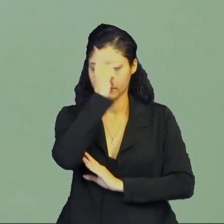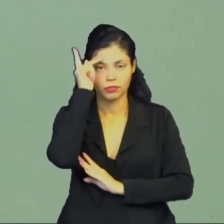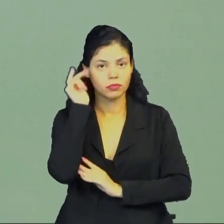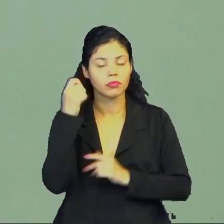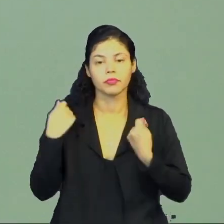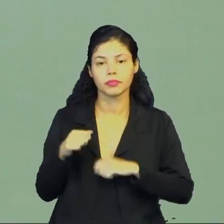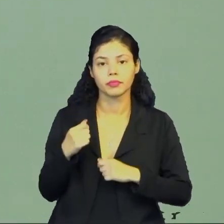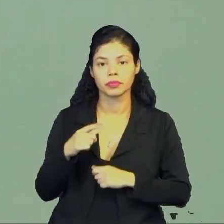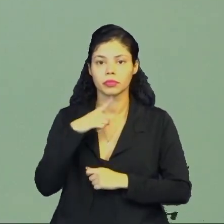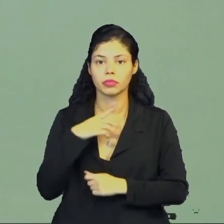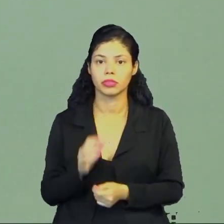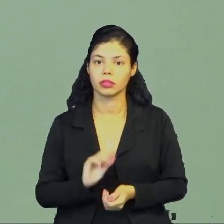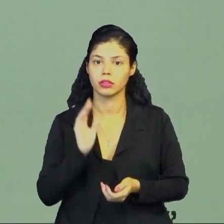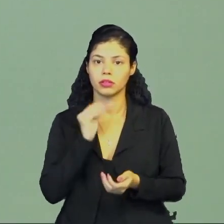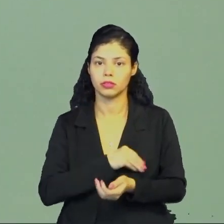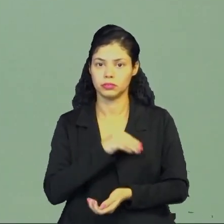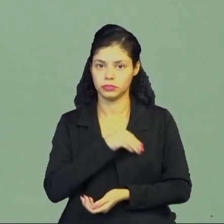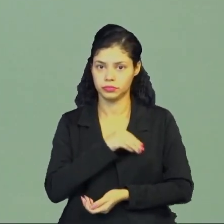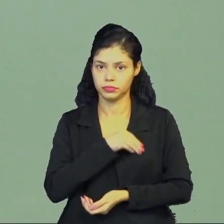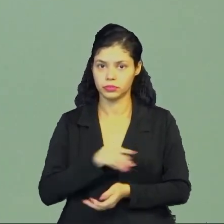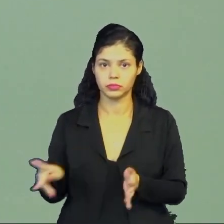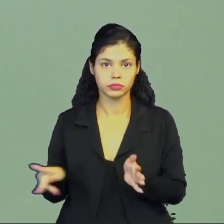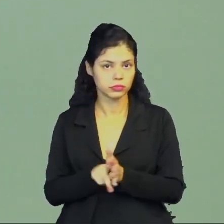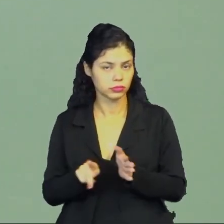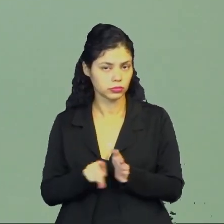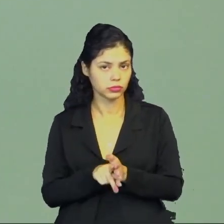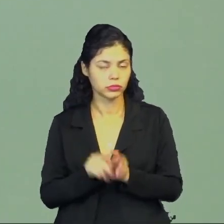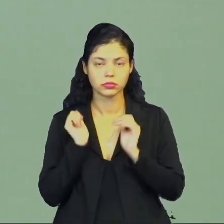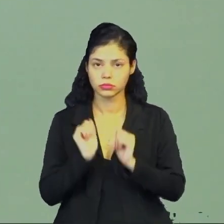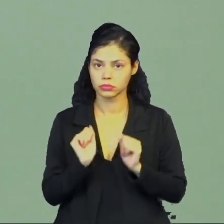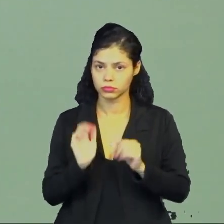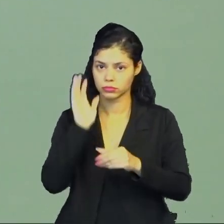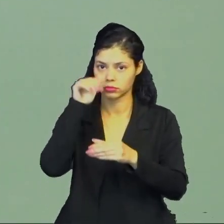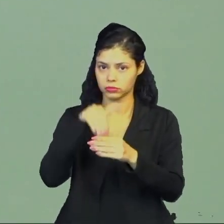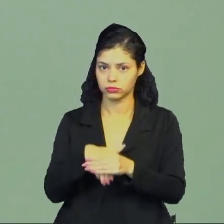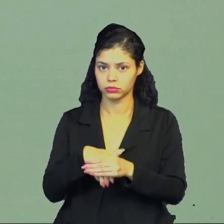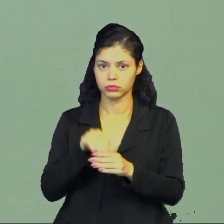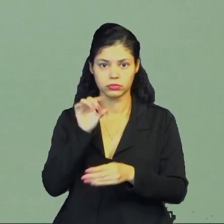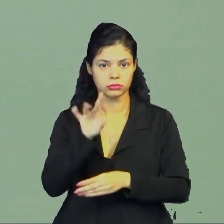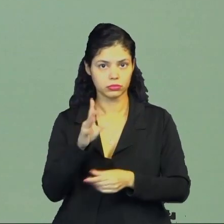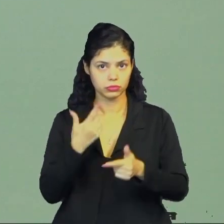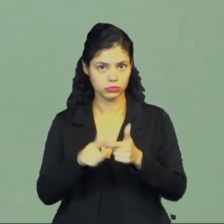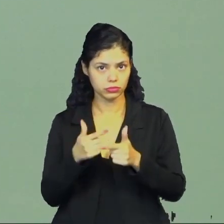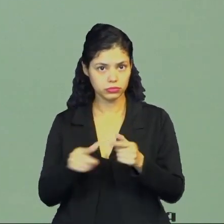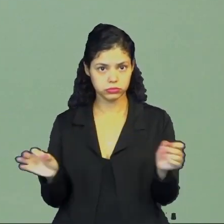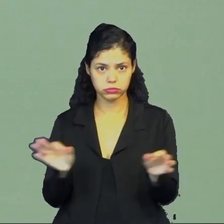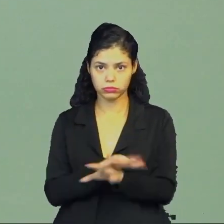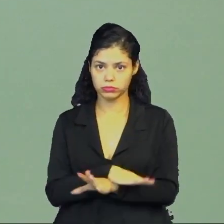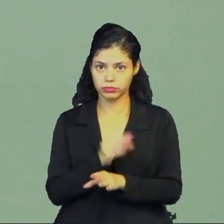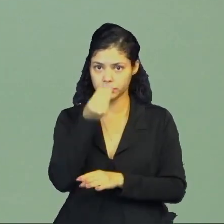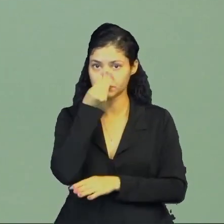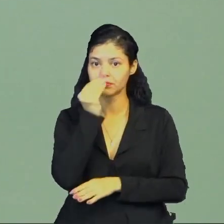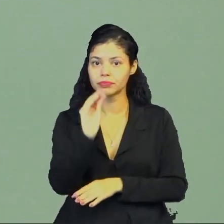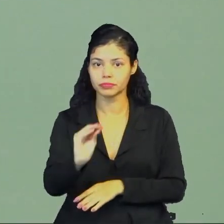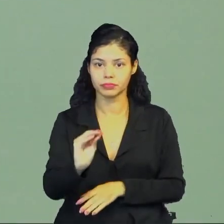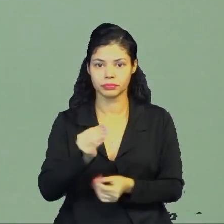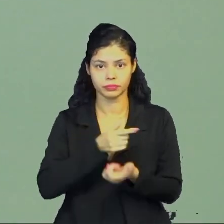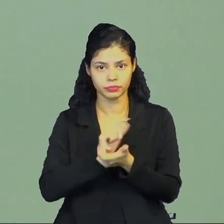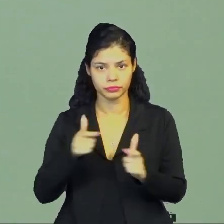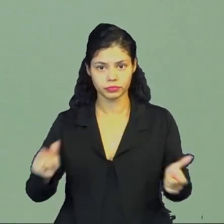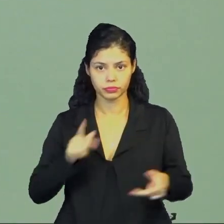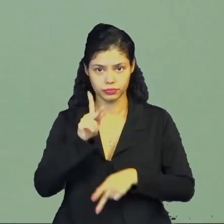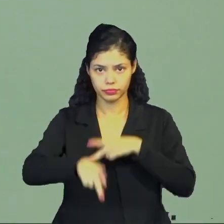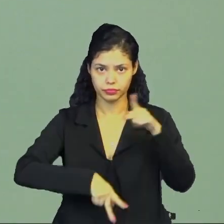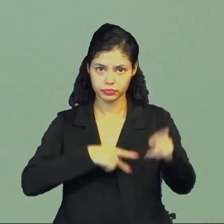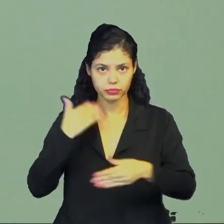tinham que ter uma renda específica para poder votar. O problema é que isso acabava excluindo a maioria da